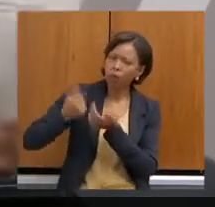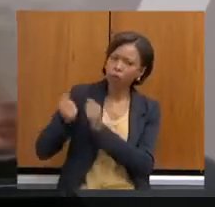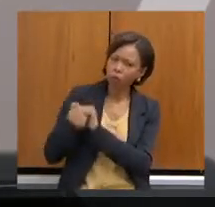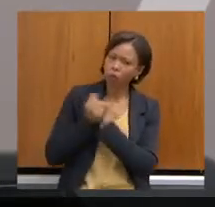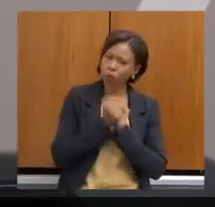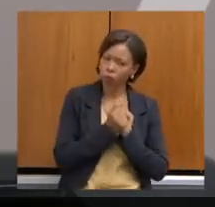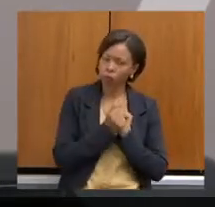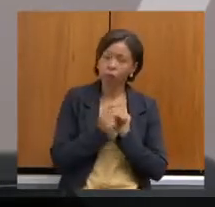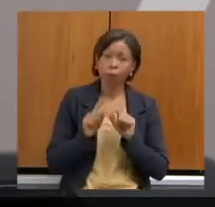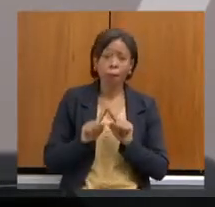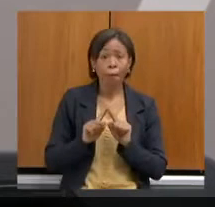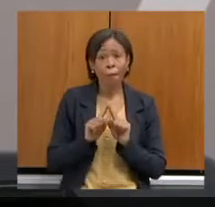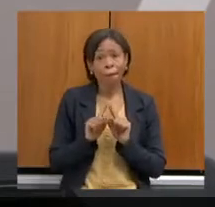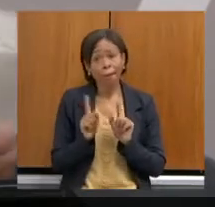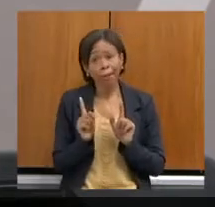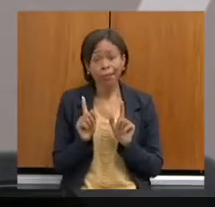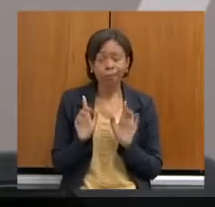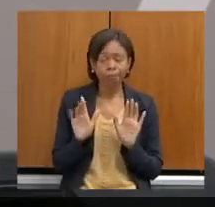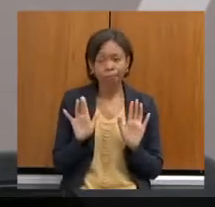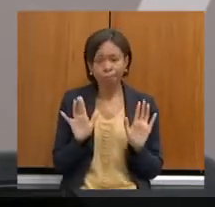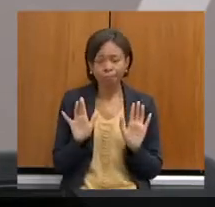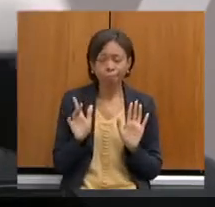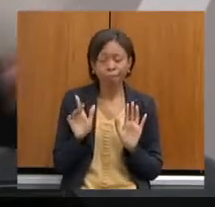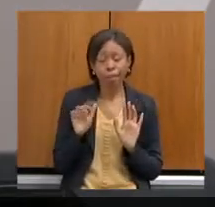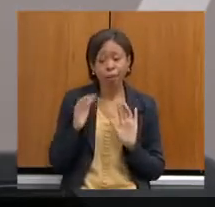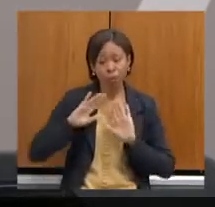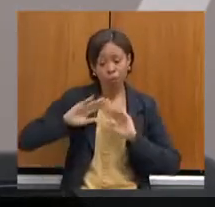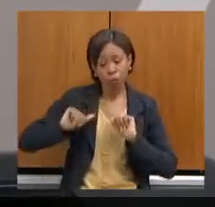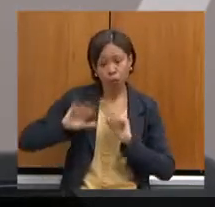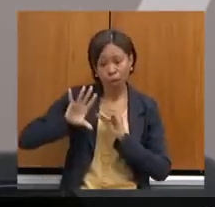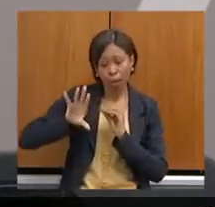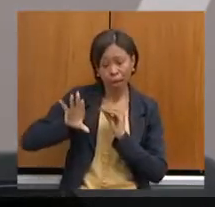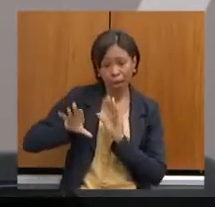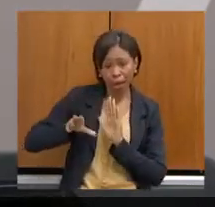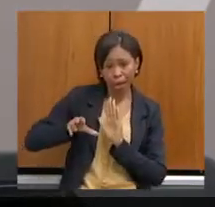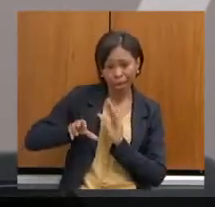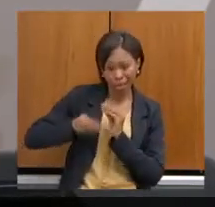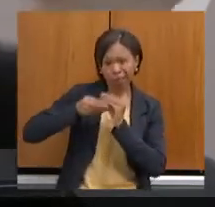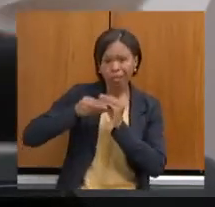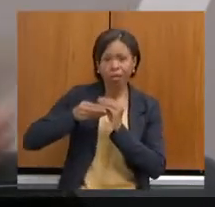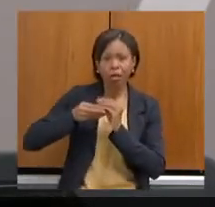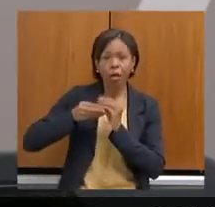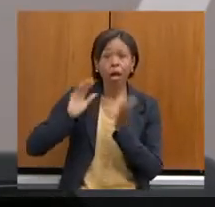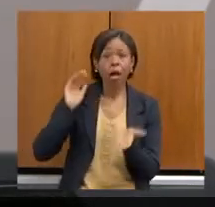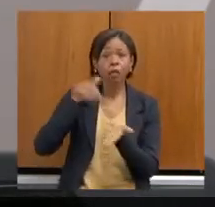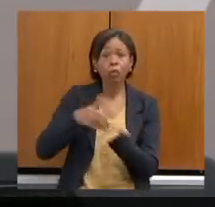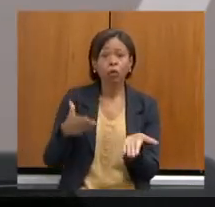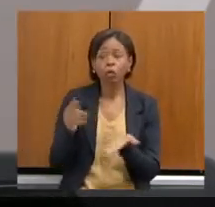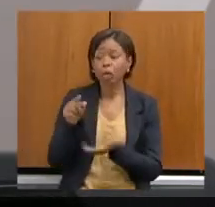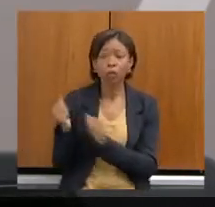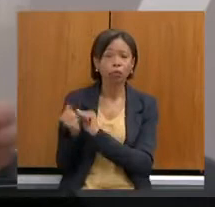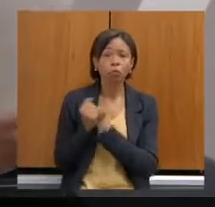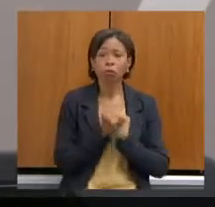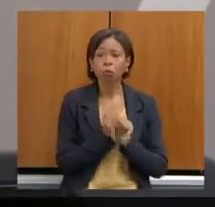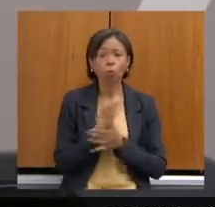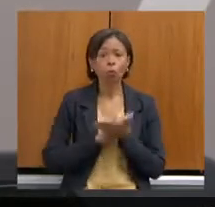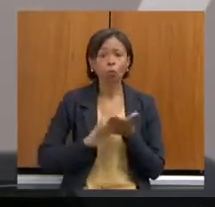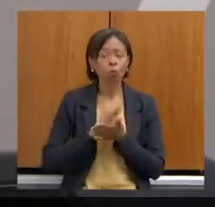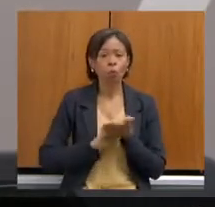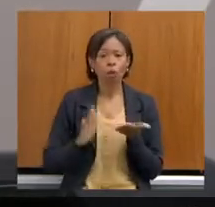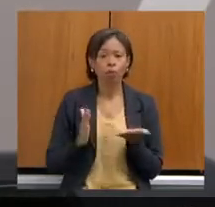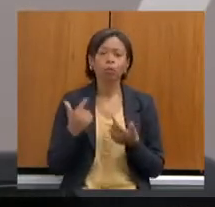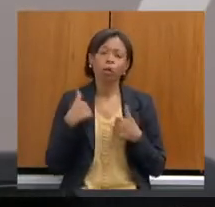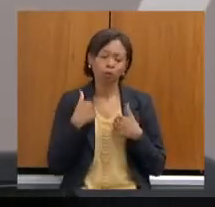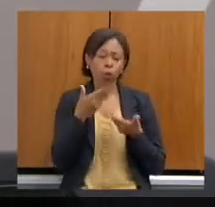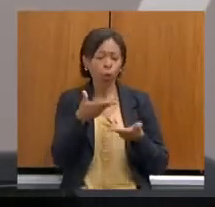mas se você me arruma essa emenda arrumei emenda e até hoje O Thales não foi então eu quero convidar a senhora para que a gente